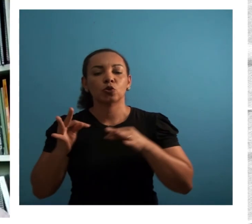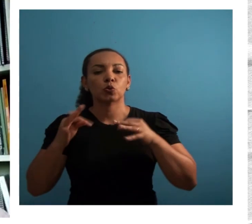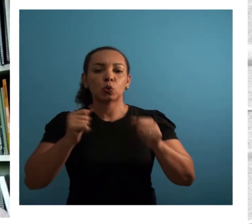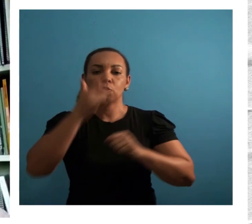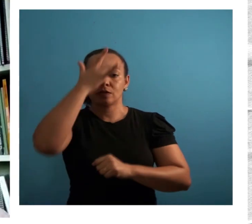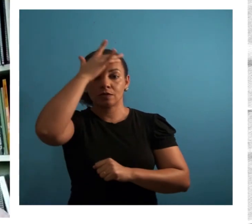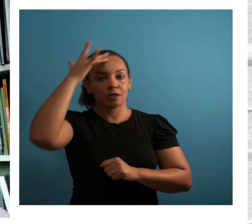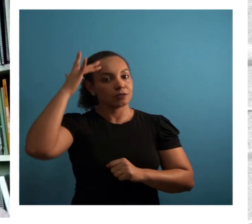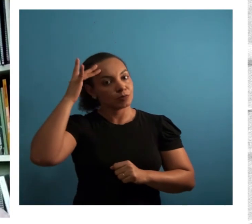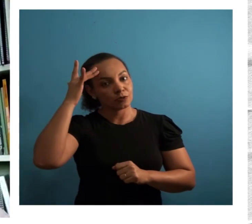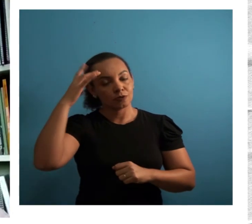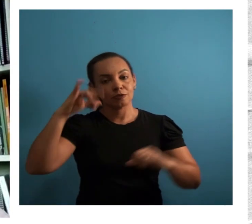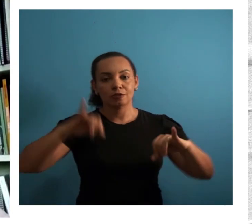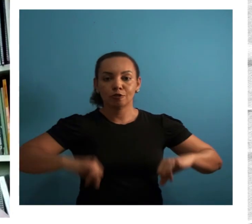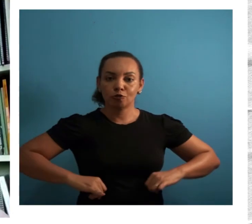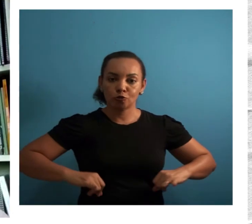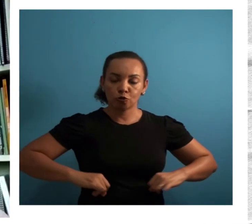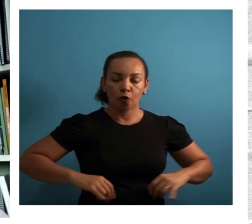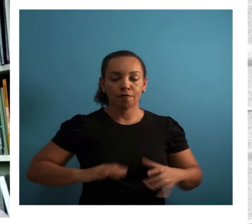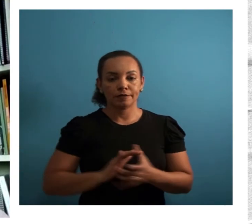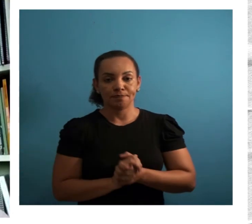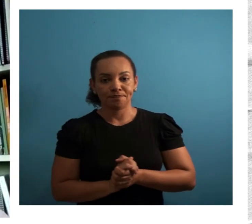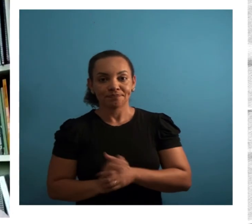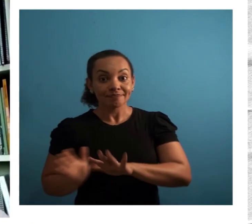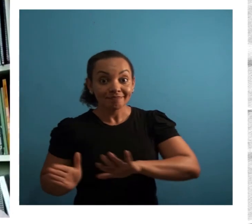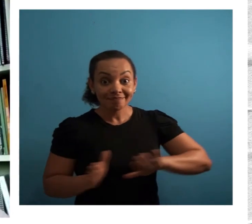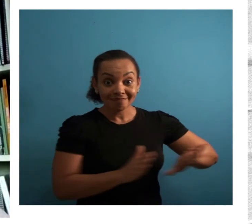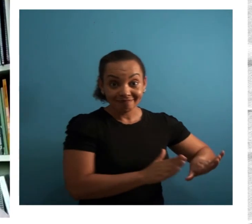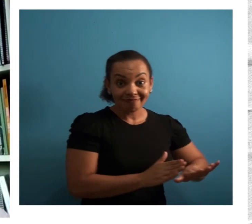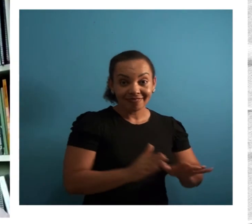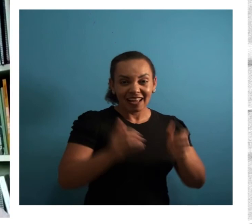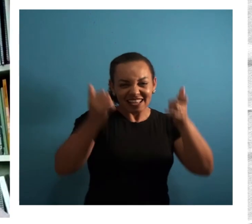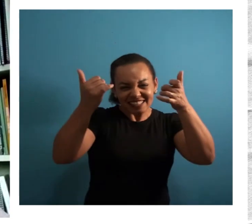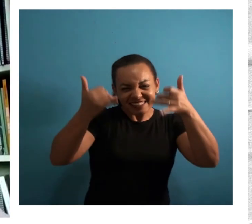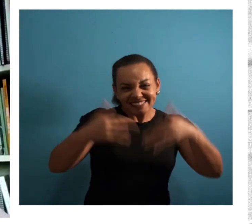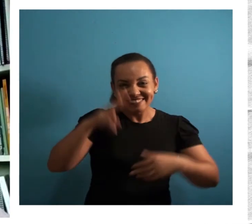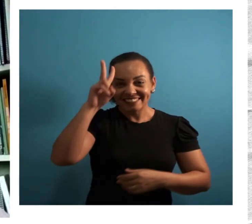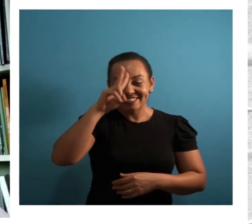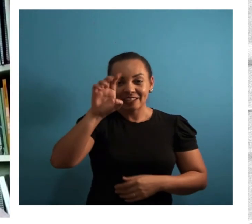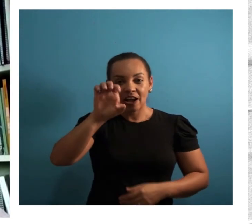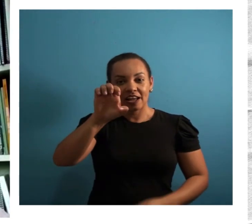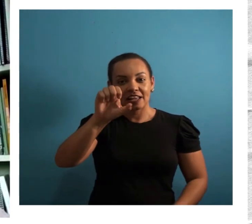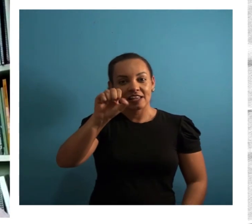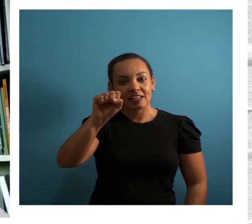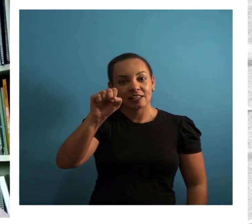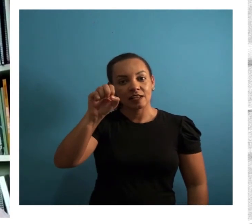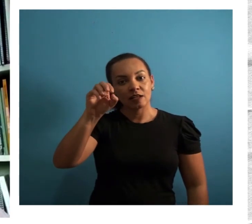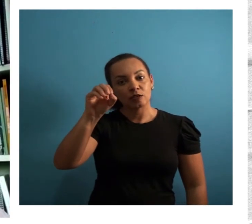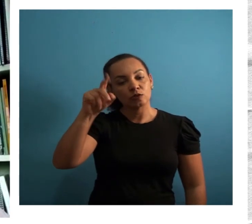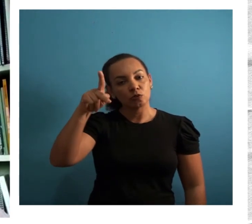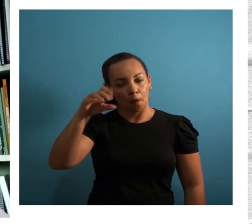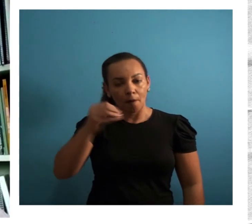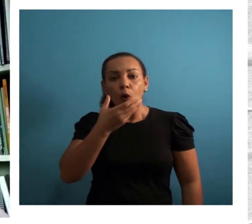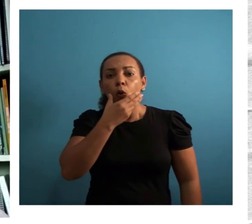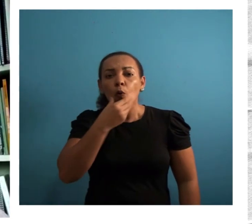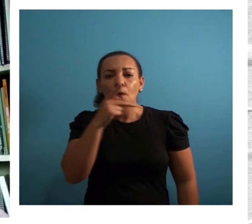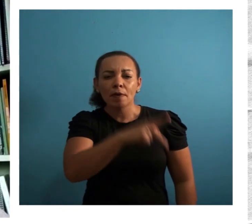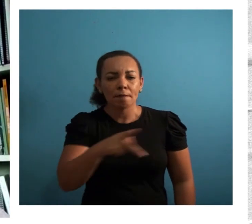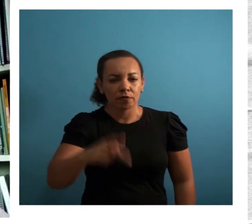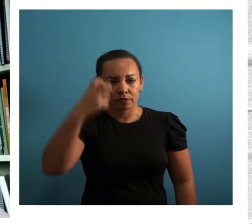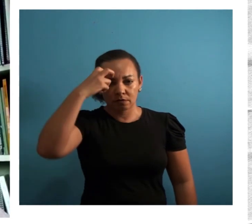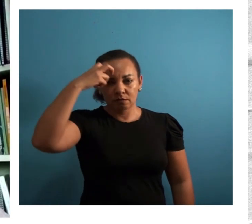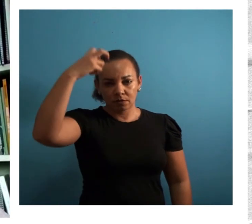termino dizendo replantando essa história de esopo do sábio que saiu com os seus